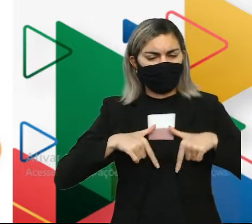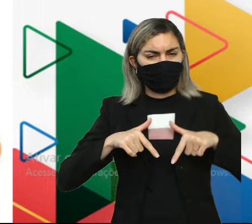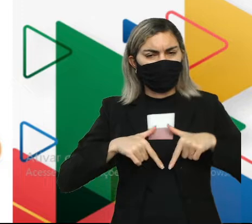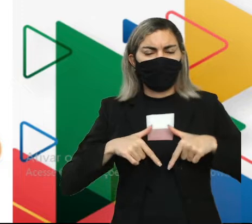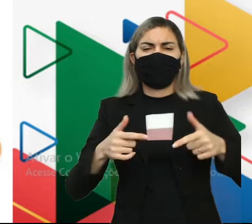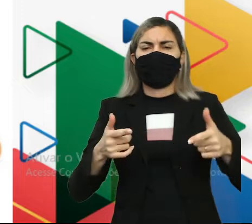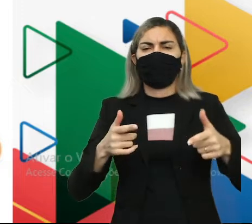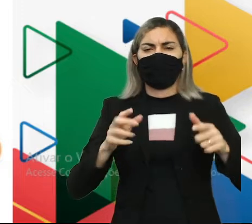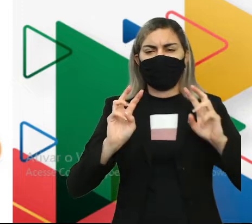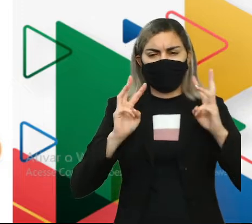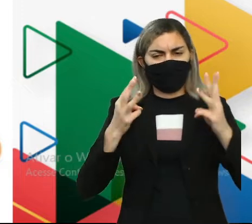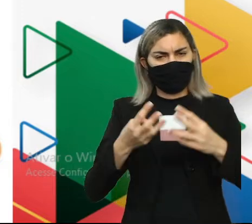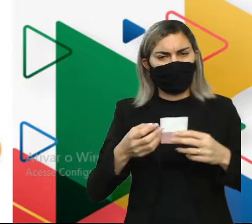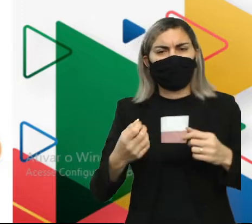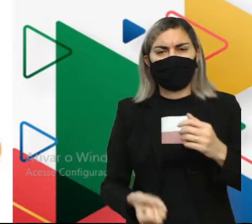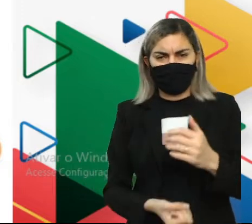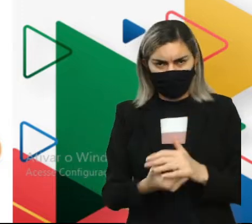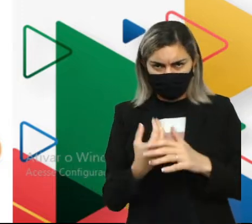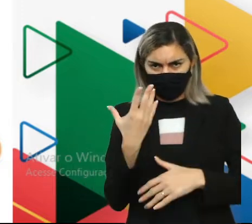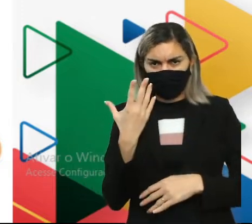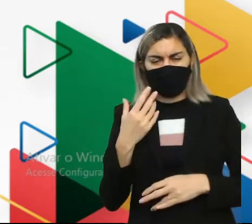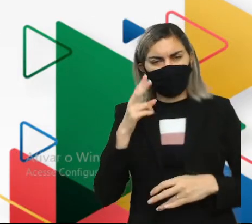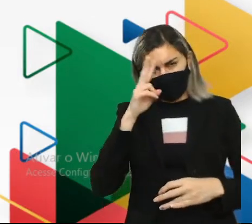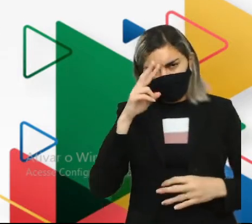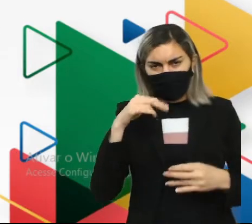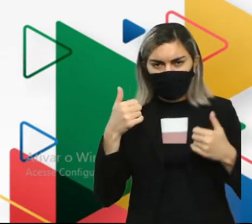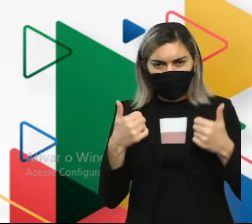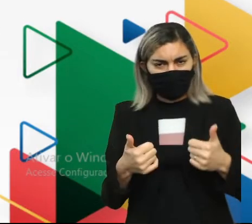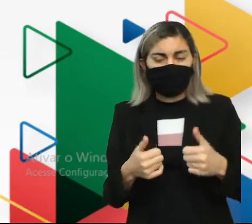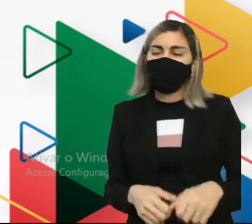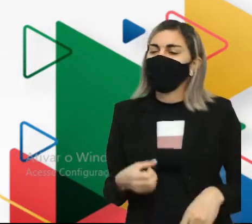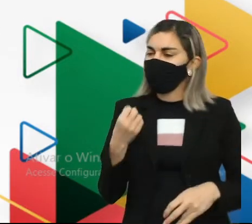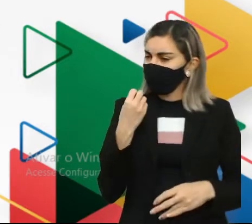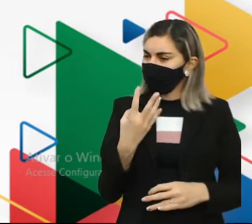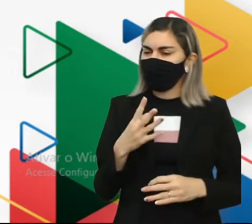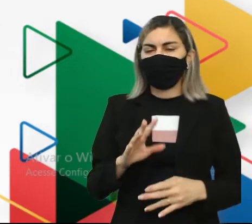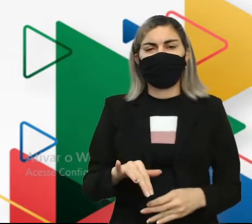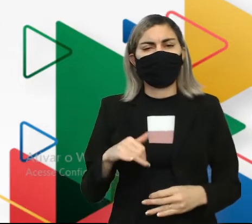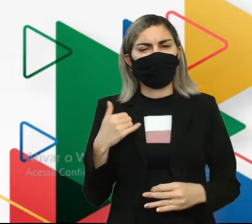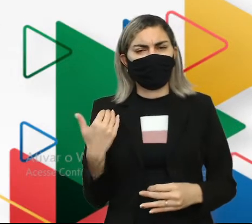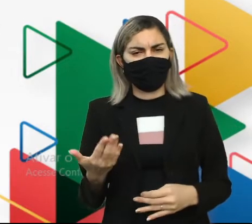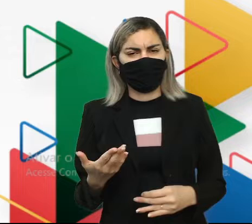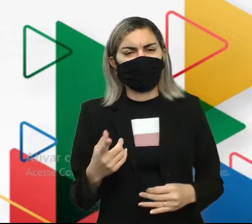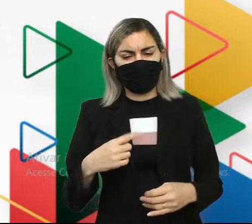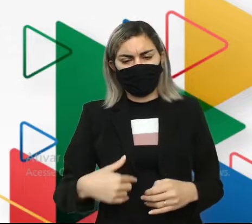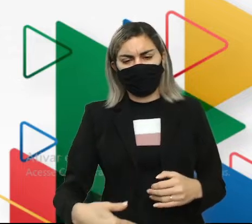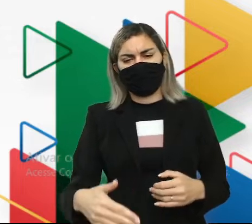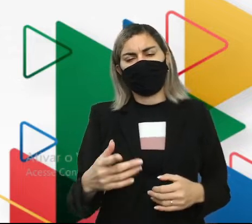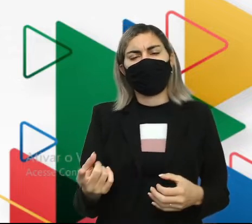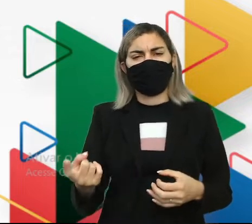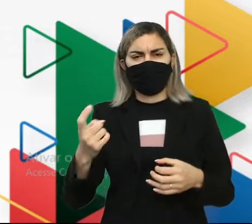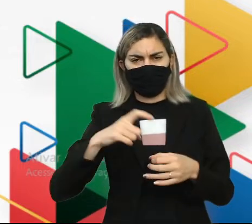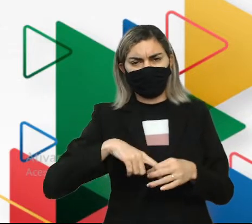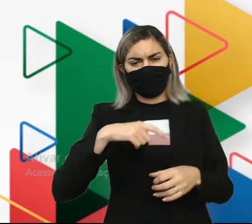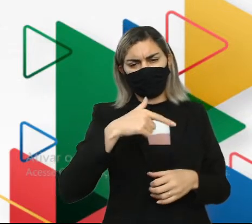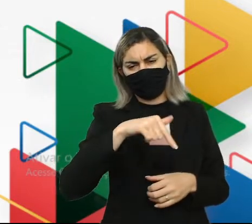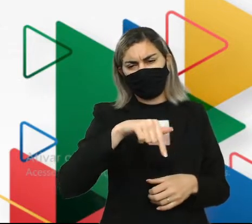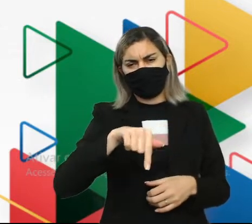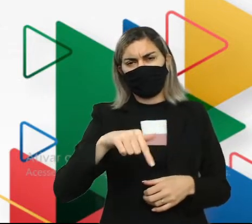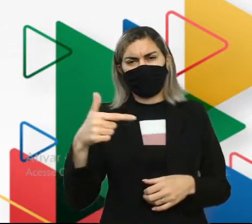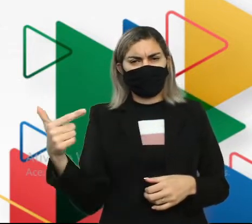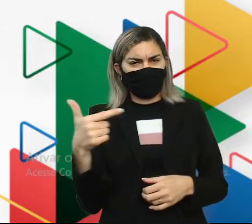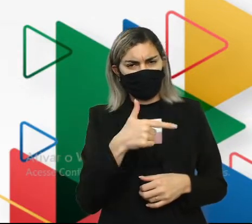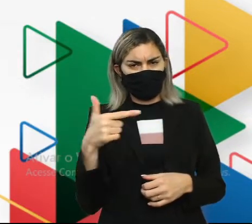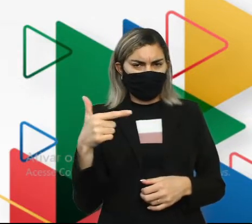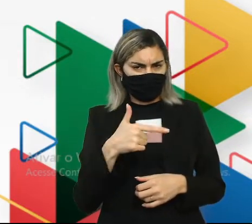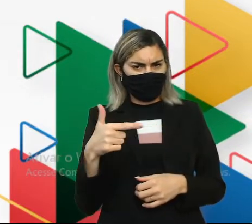os israelitas surgindo aqui nessa história. Perfeito? Bom, então a gente vai aqui voltar para o ano 722, onde a